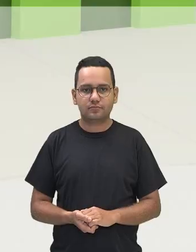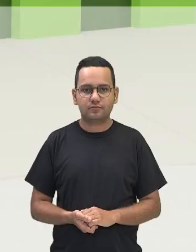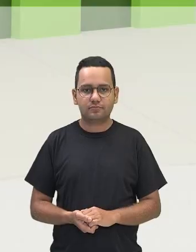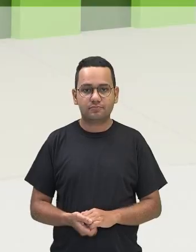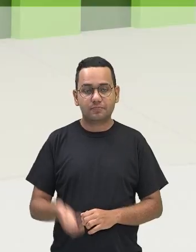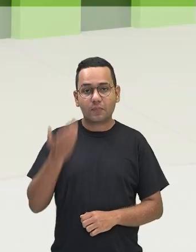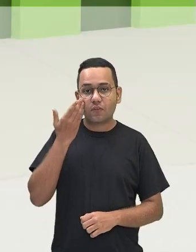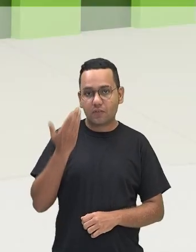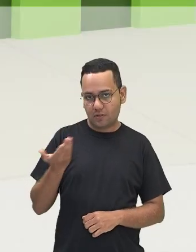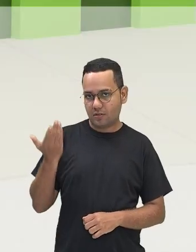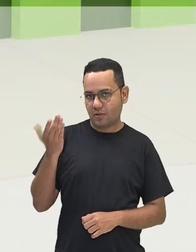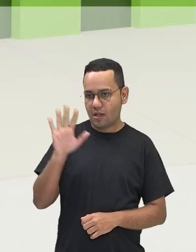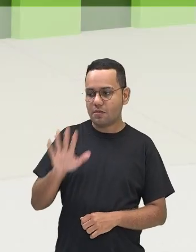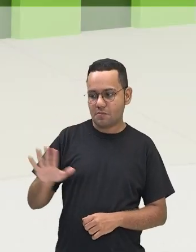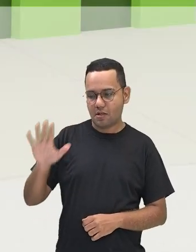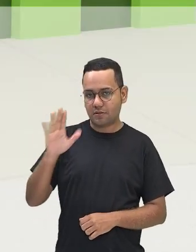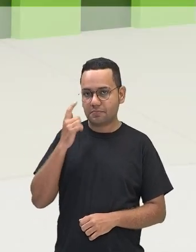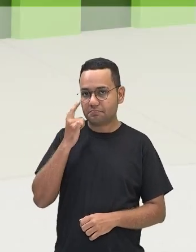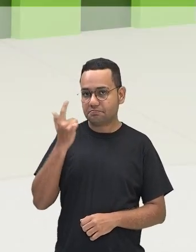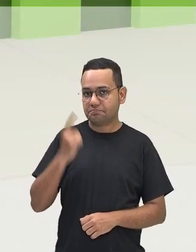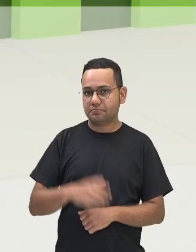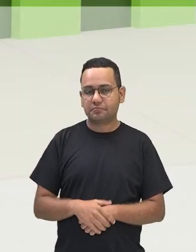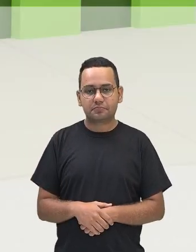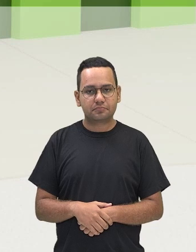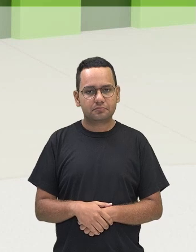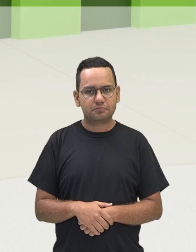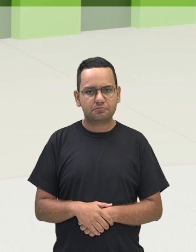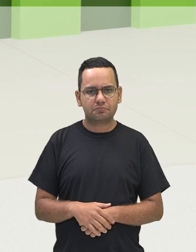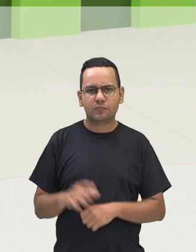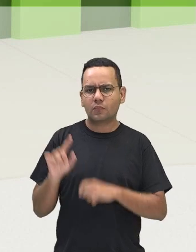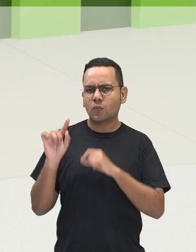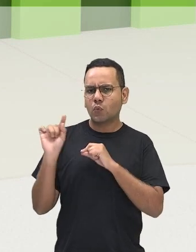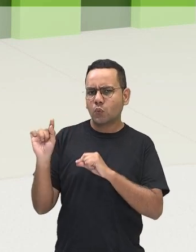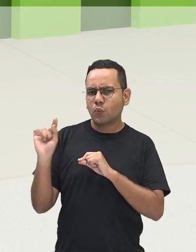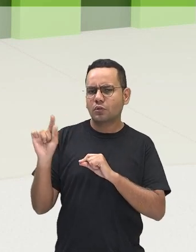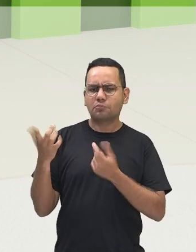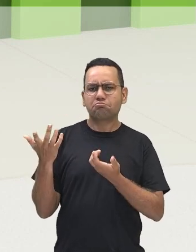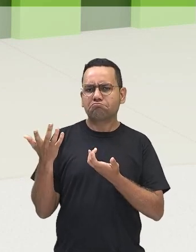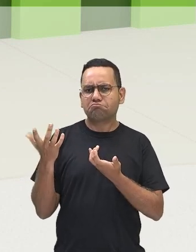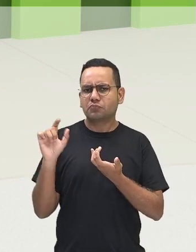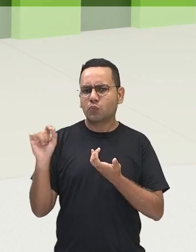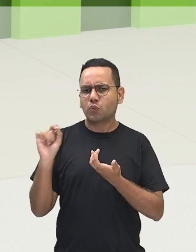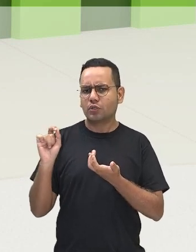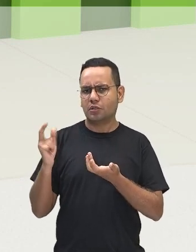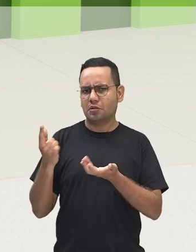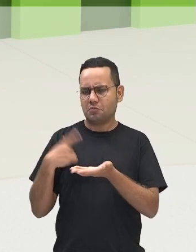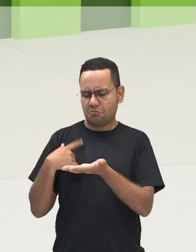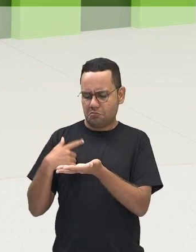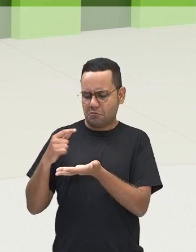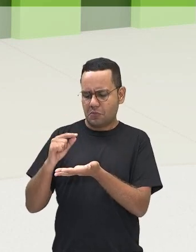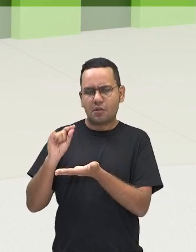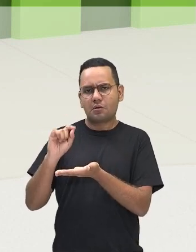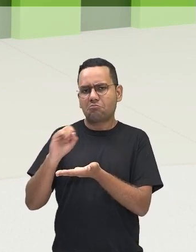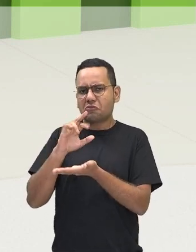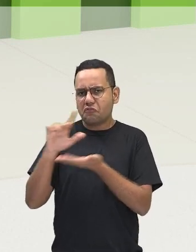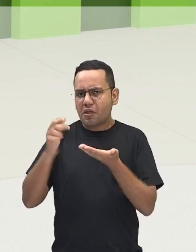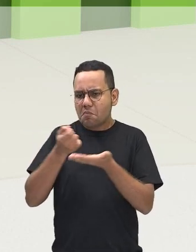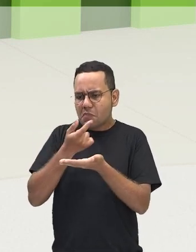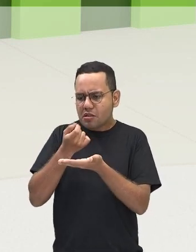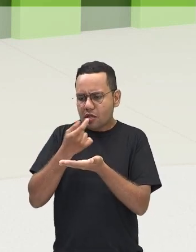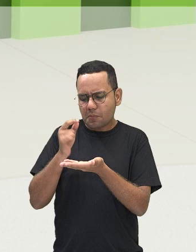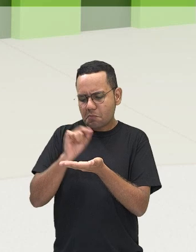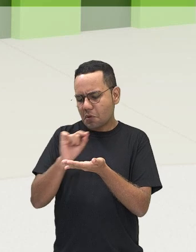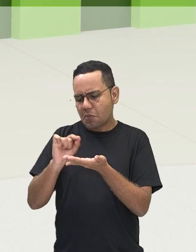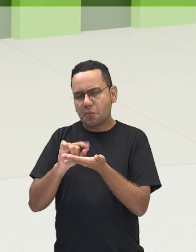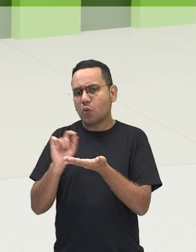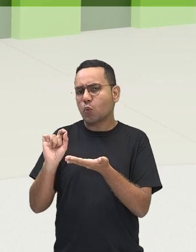Vejam só o que eu tenho aqui do lado. O que esta mão, assim, cheia de medicamento, remete, assim, a